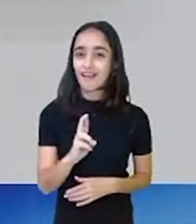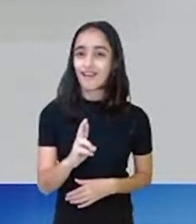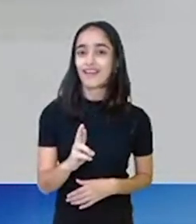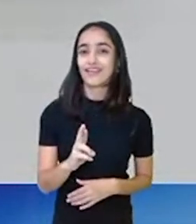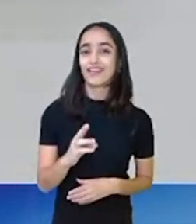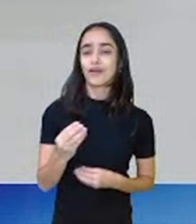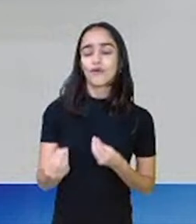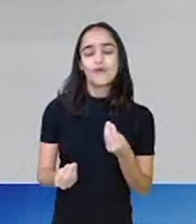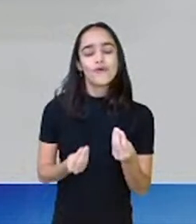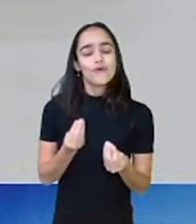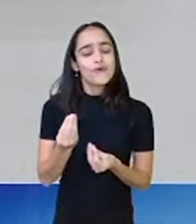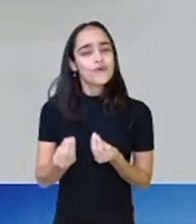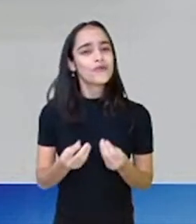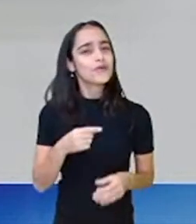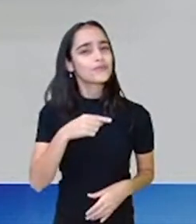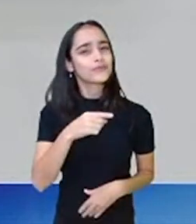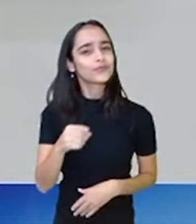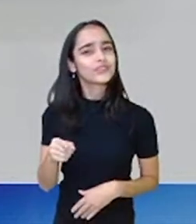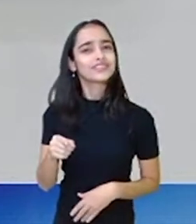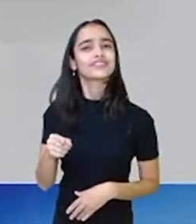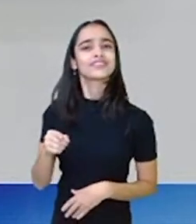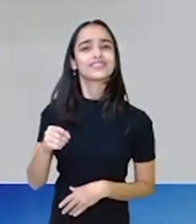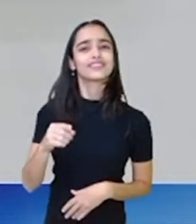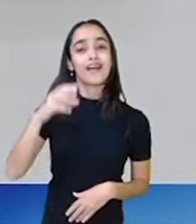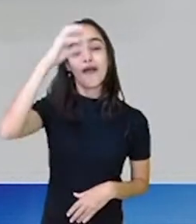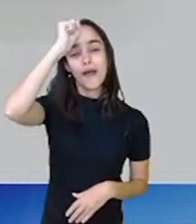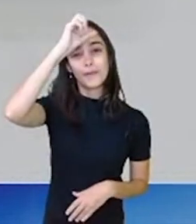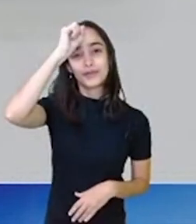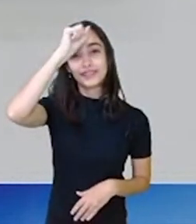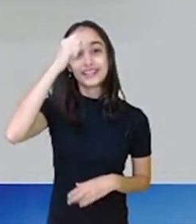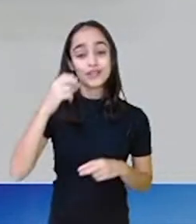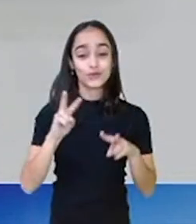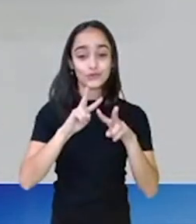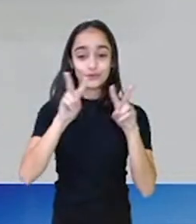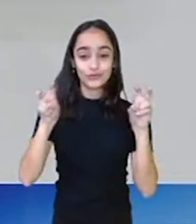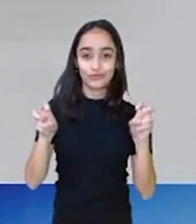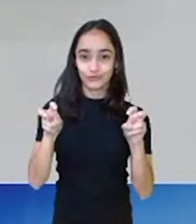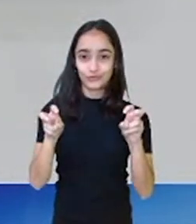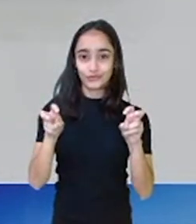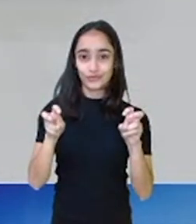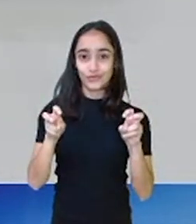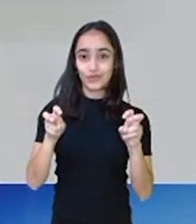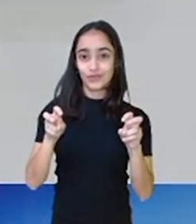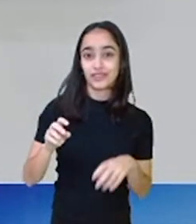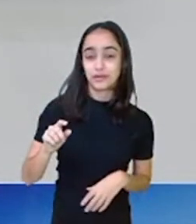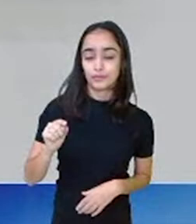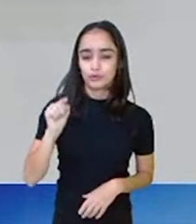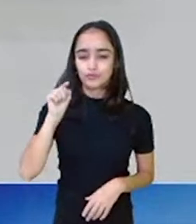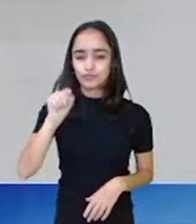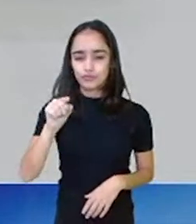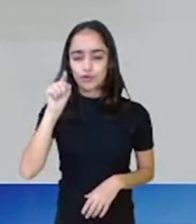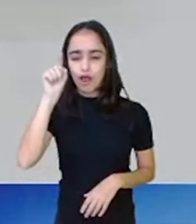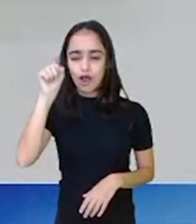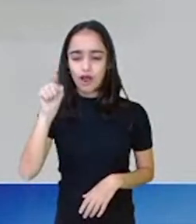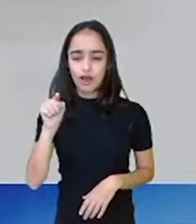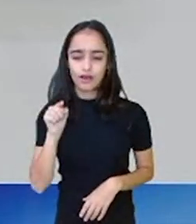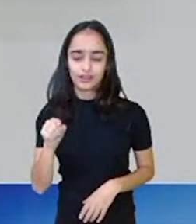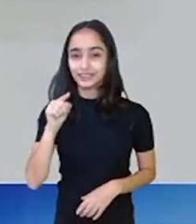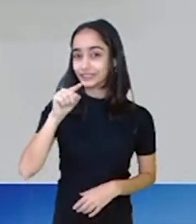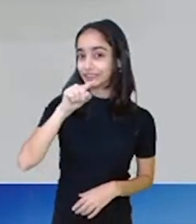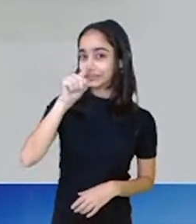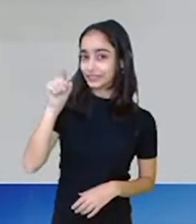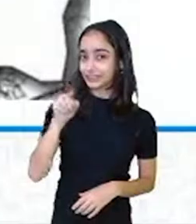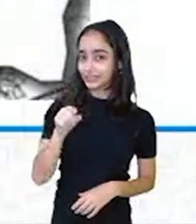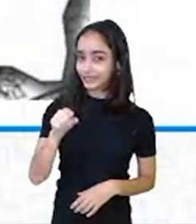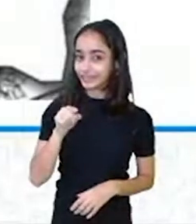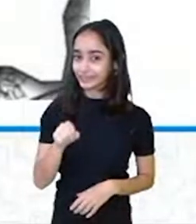o seu aprendizado aí sobre os pontos aí, né, de pontuação. Olha aí outro